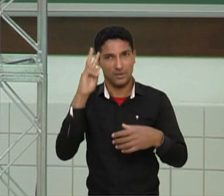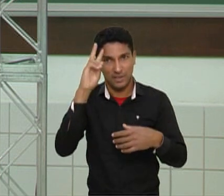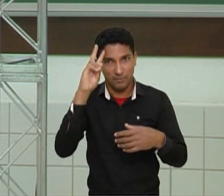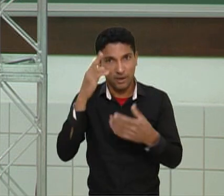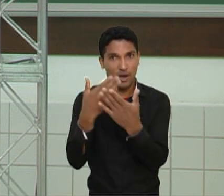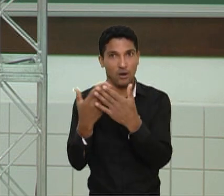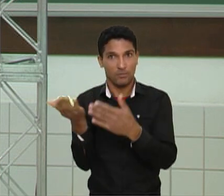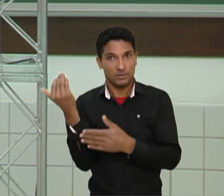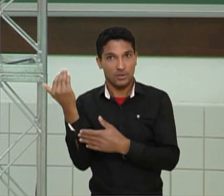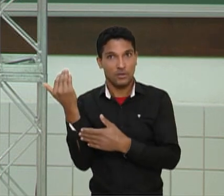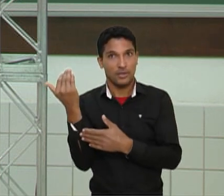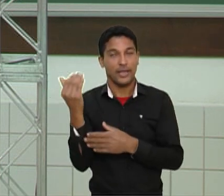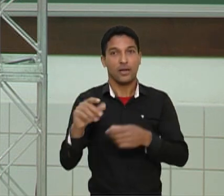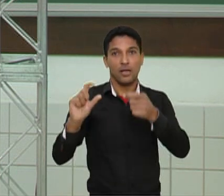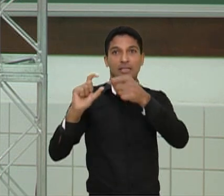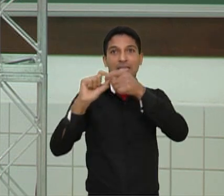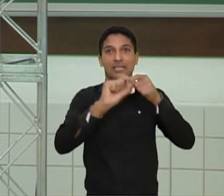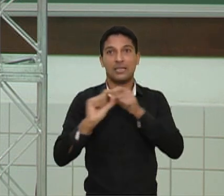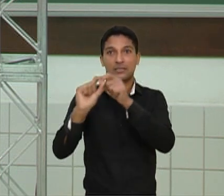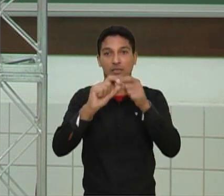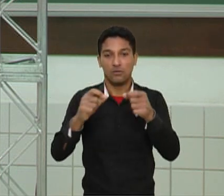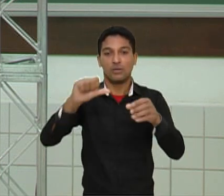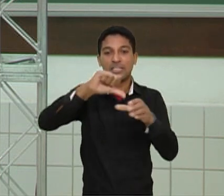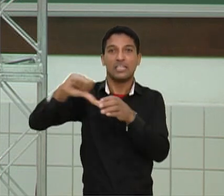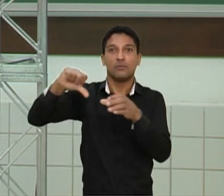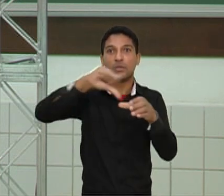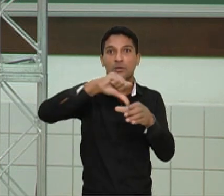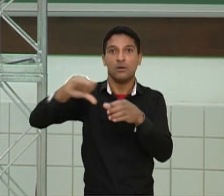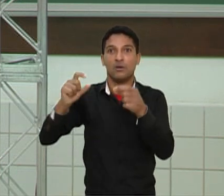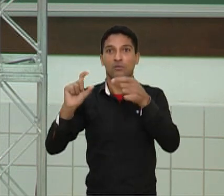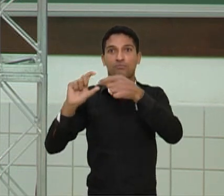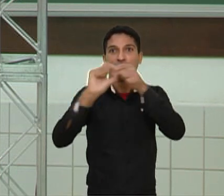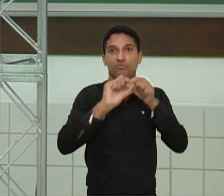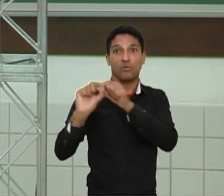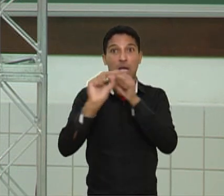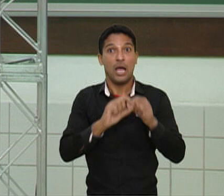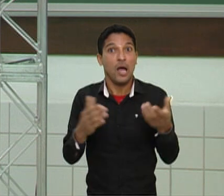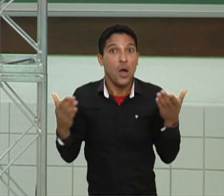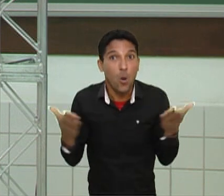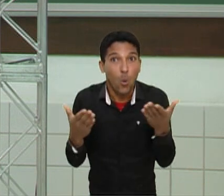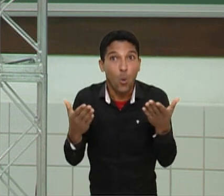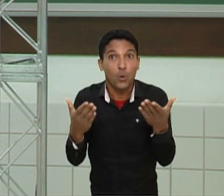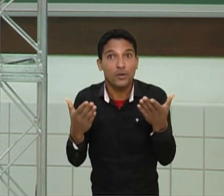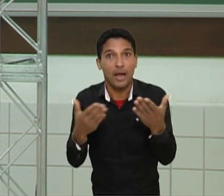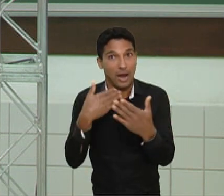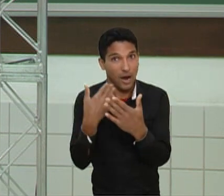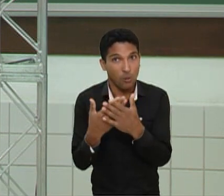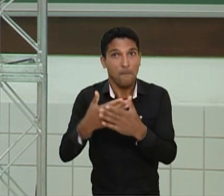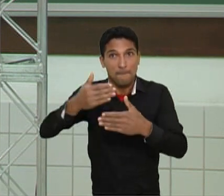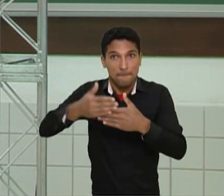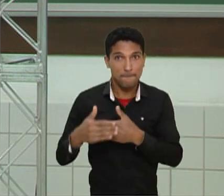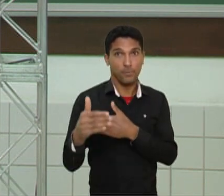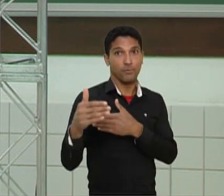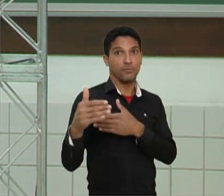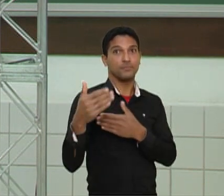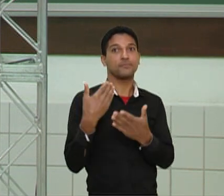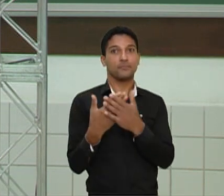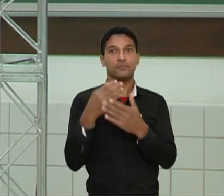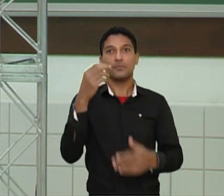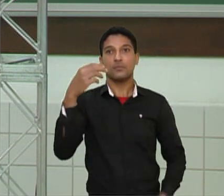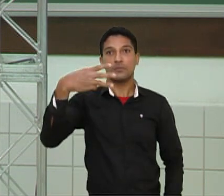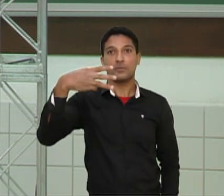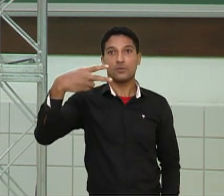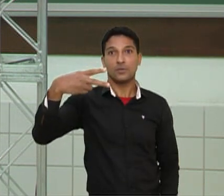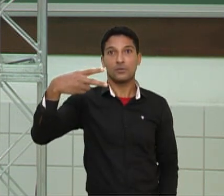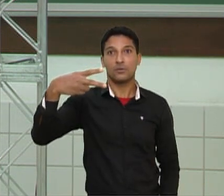o conteúdo referente a ligações químicas e a partir de hoje, a partir dessa aula, aula 32,